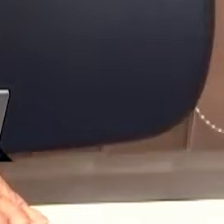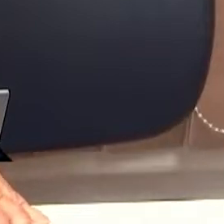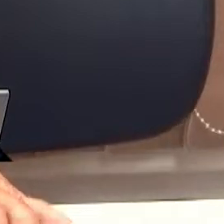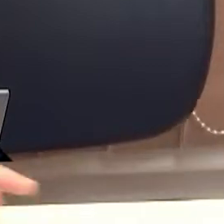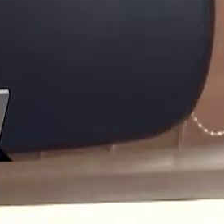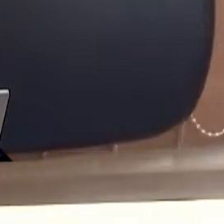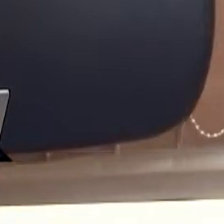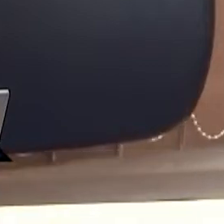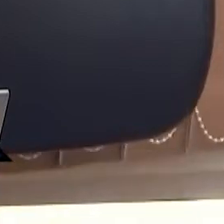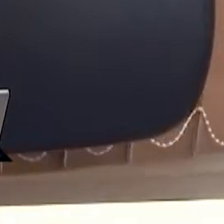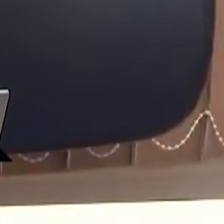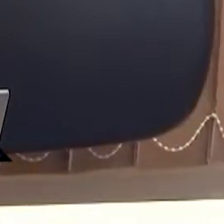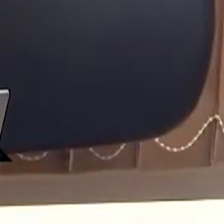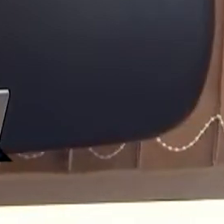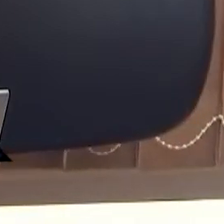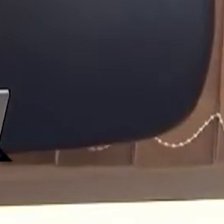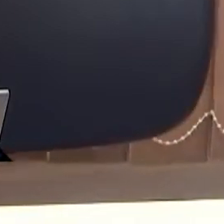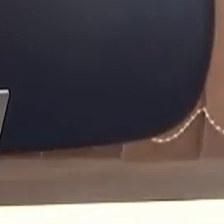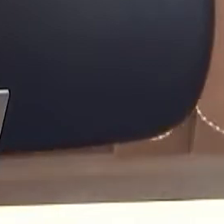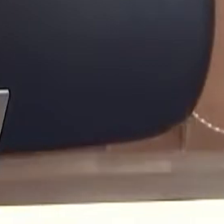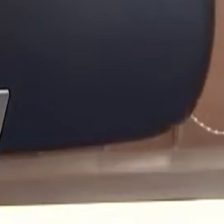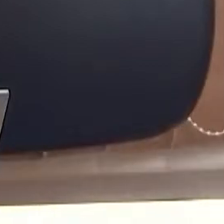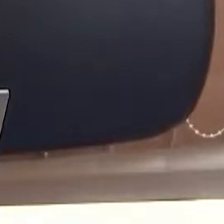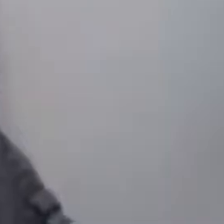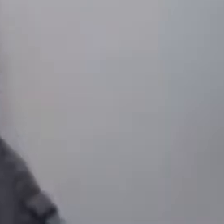pela participação e presença. A palavra é sua.